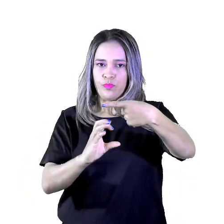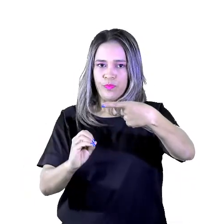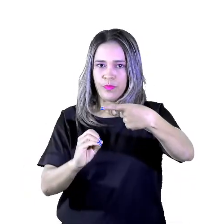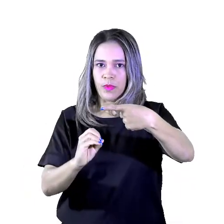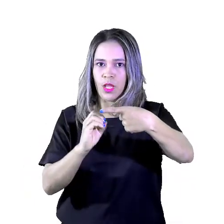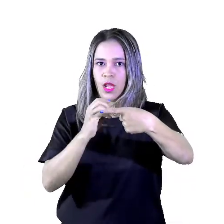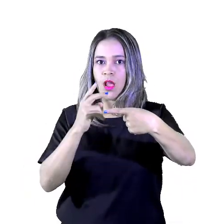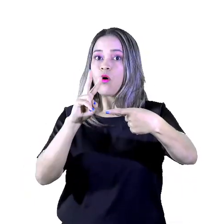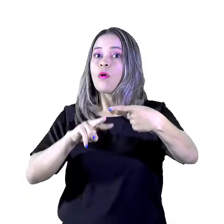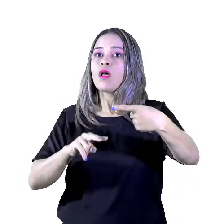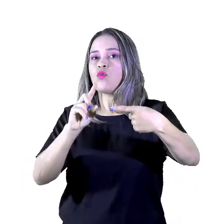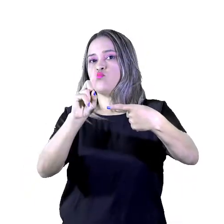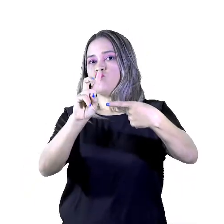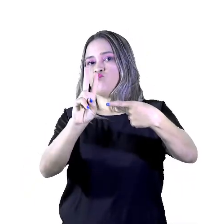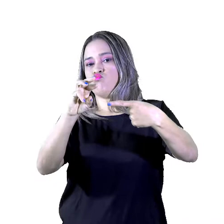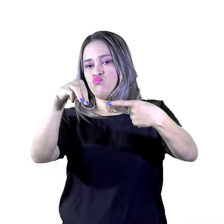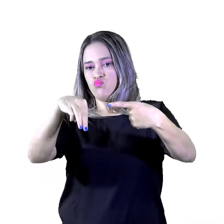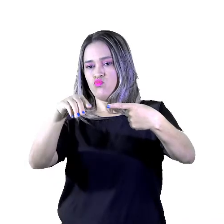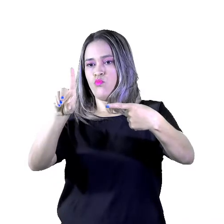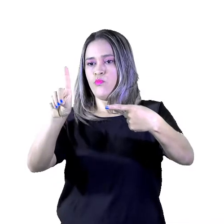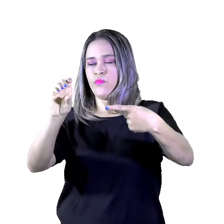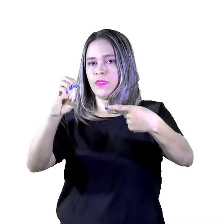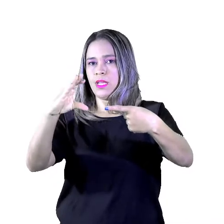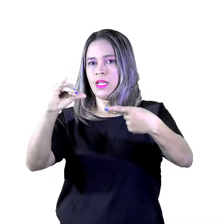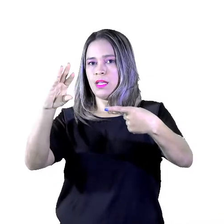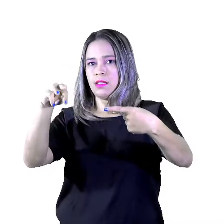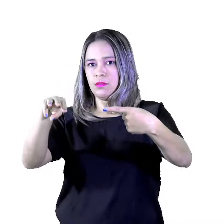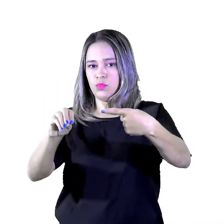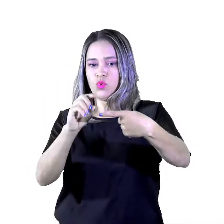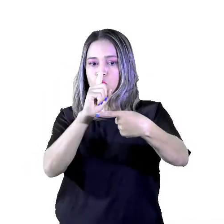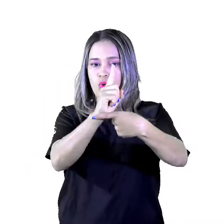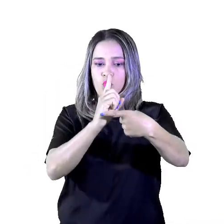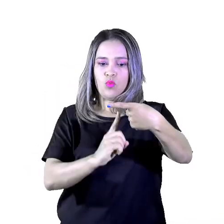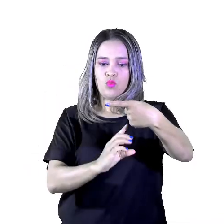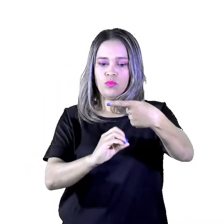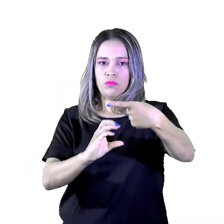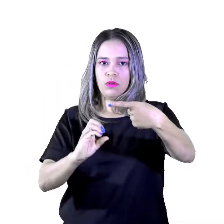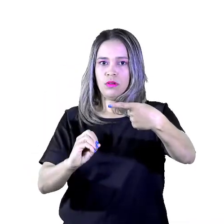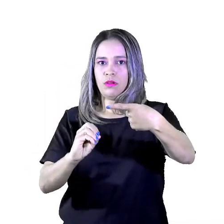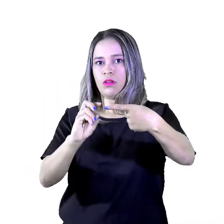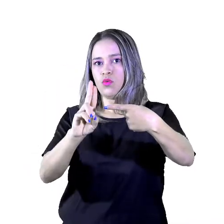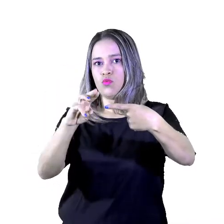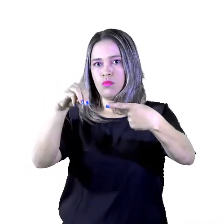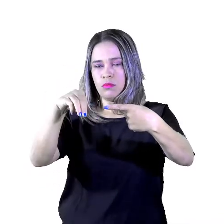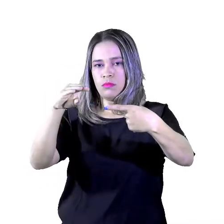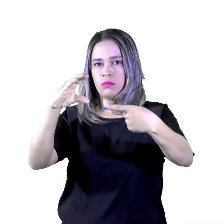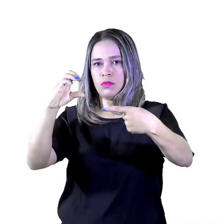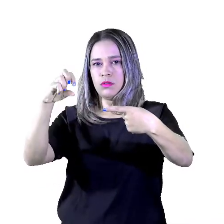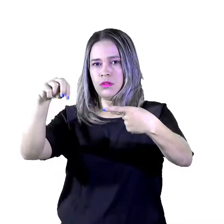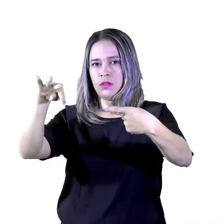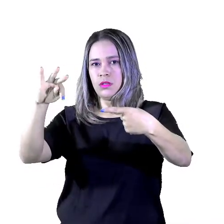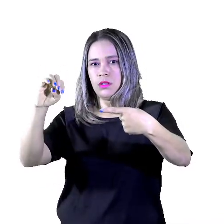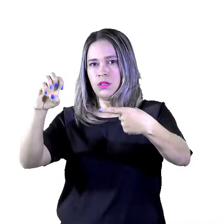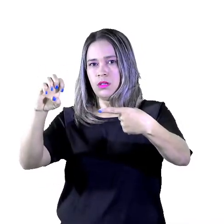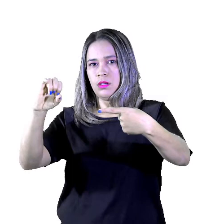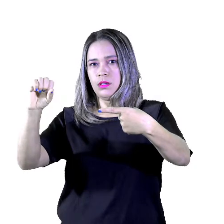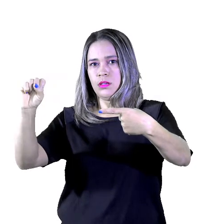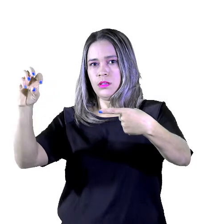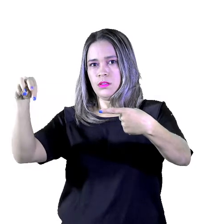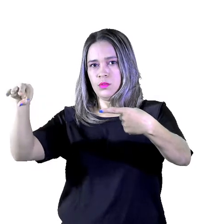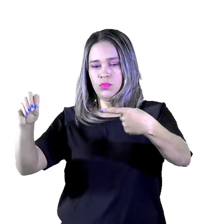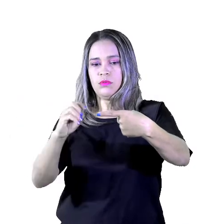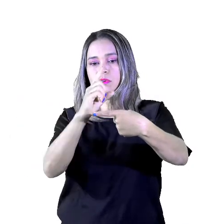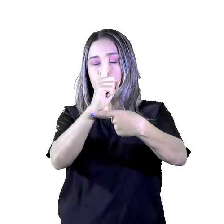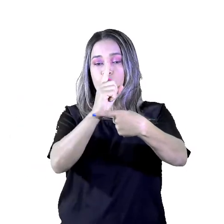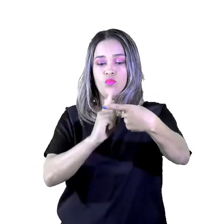leio 1/10. 1 sobre 100 eu leio 1/100. 1 sobre 1000